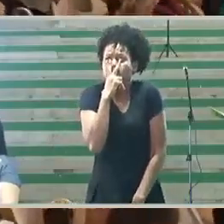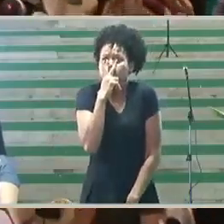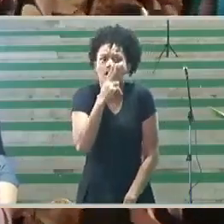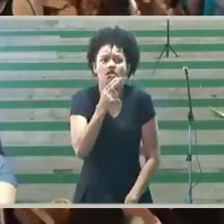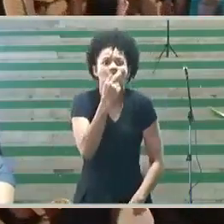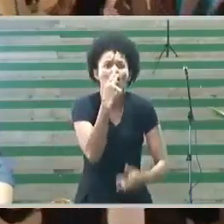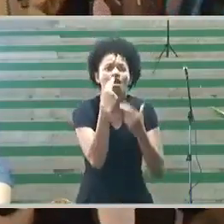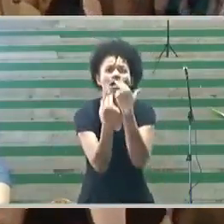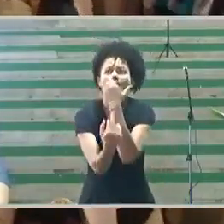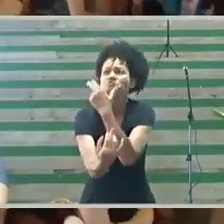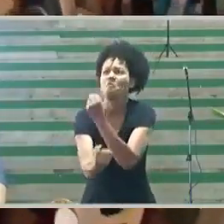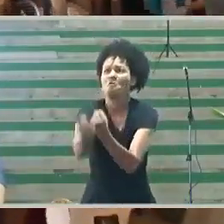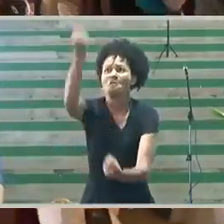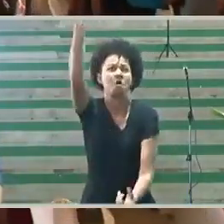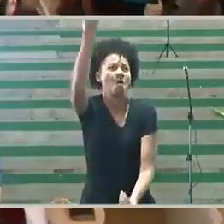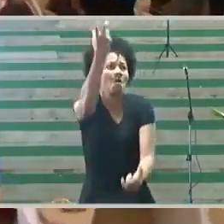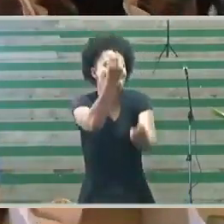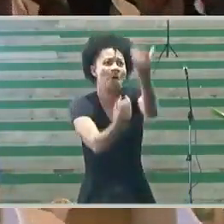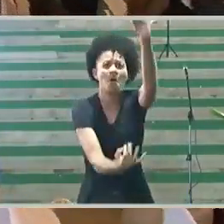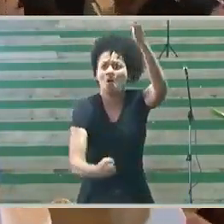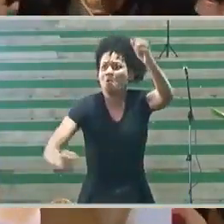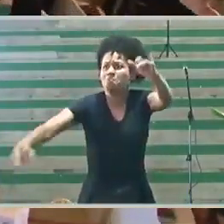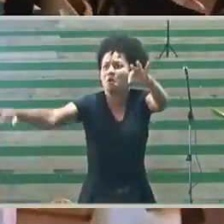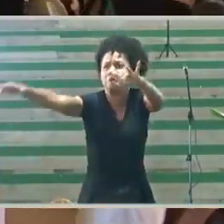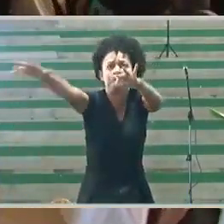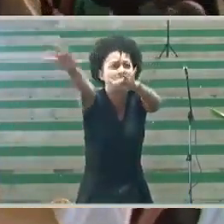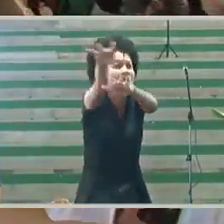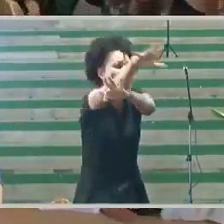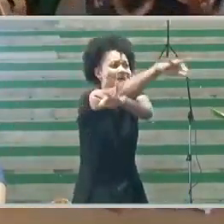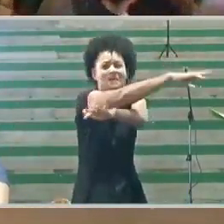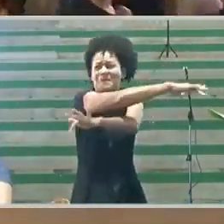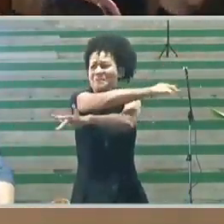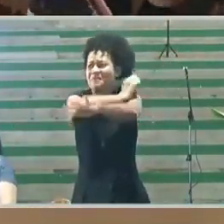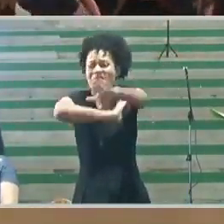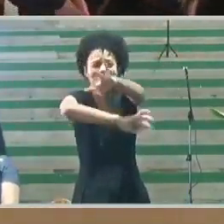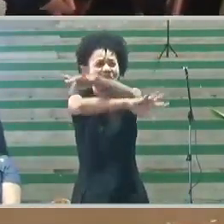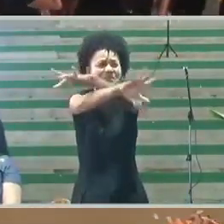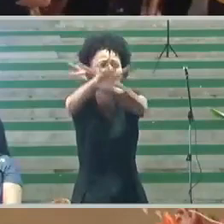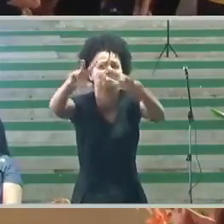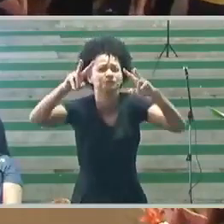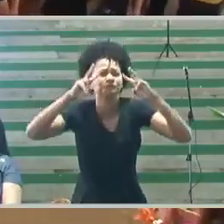Línguas como de, que de fogo em cima da cabeça desse jovem.